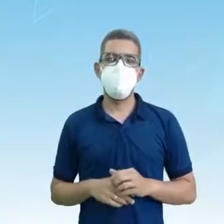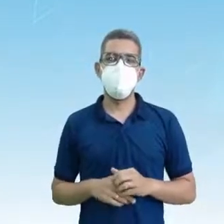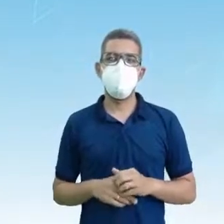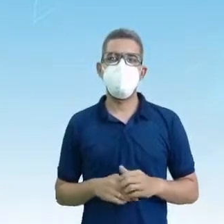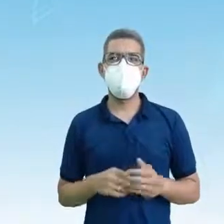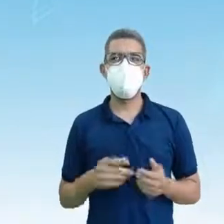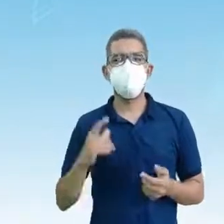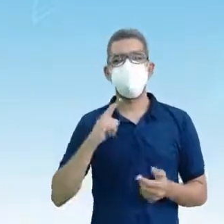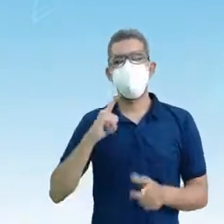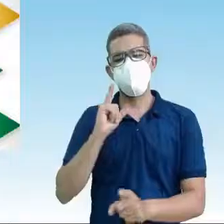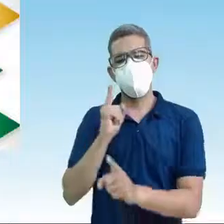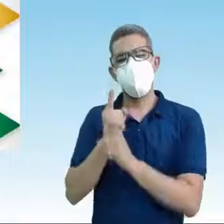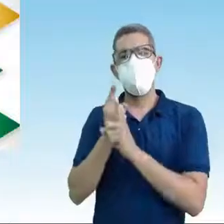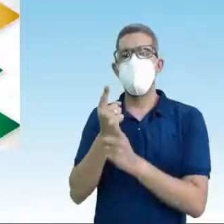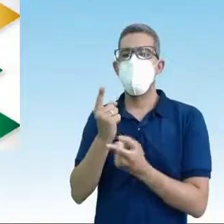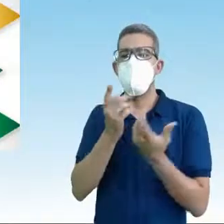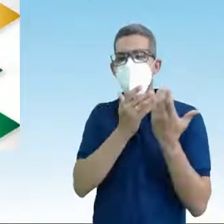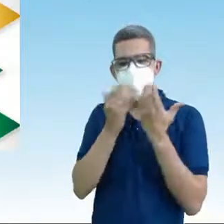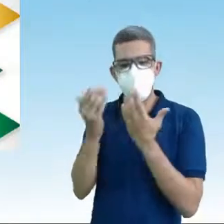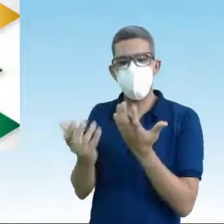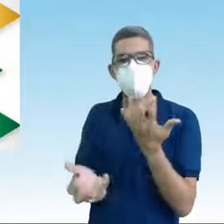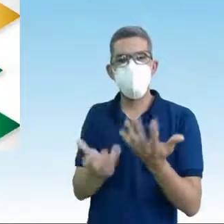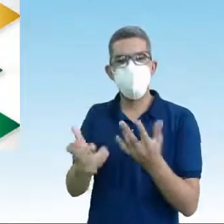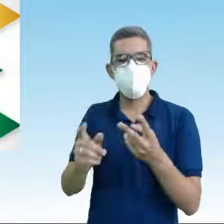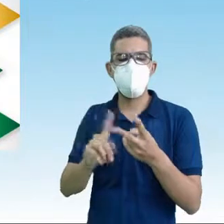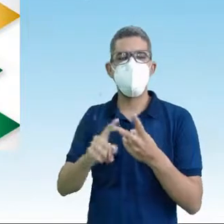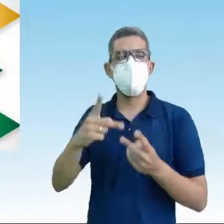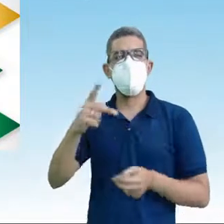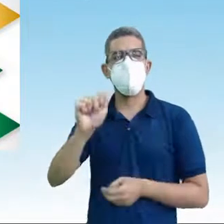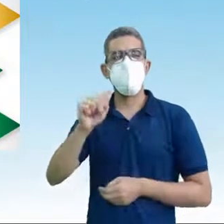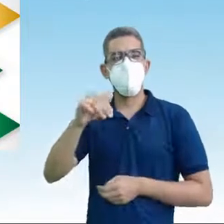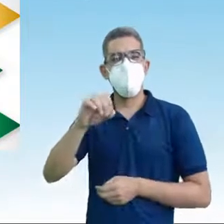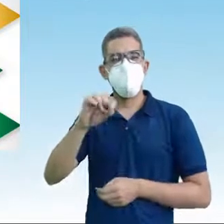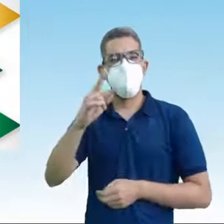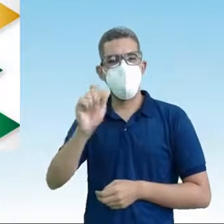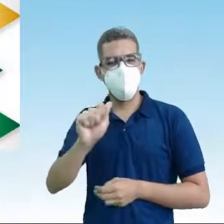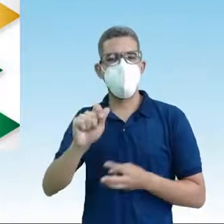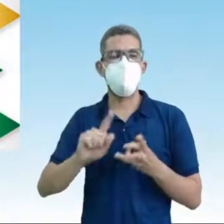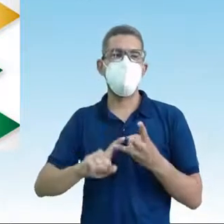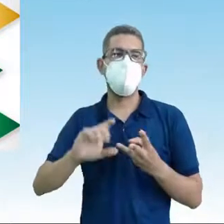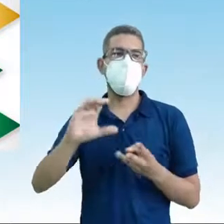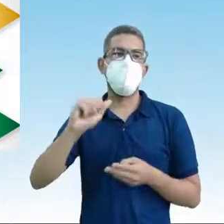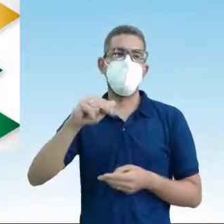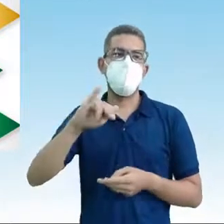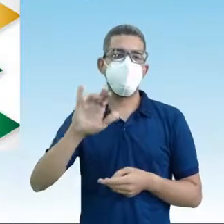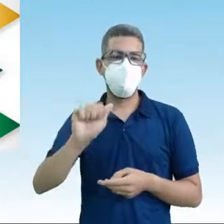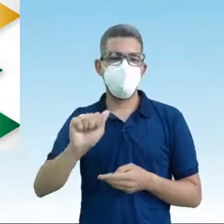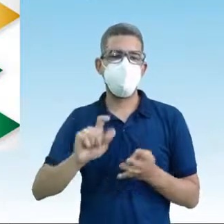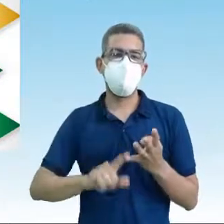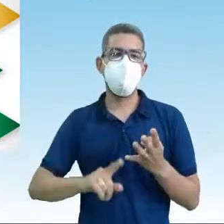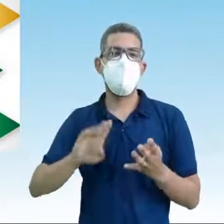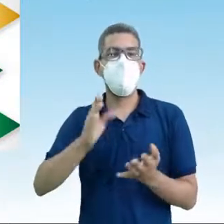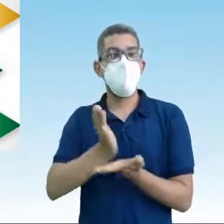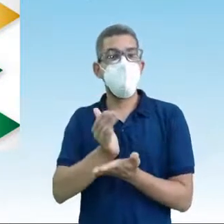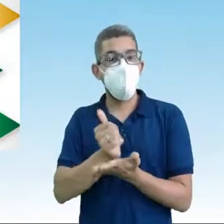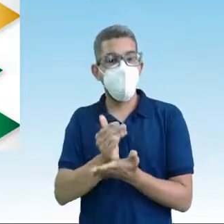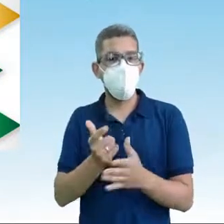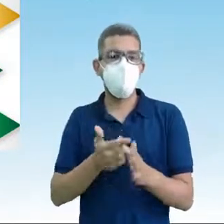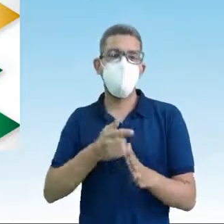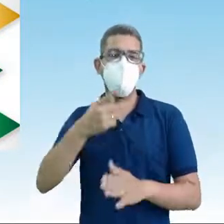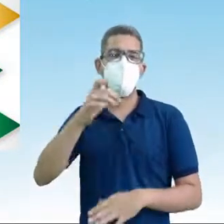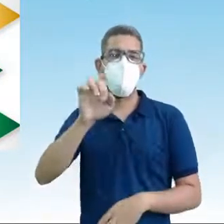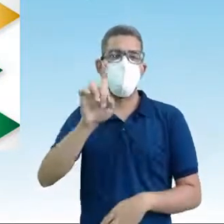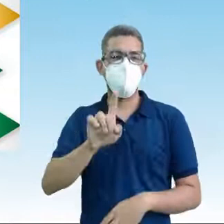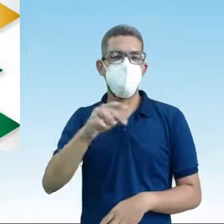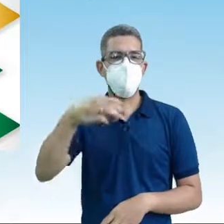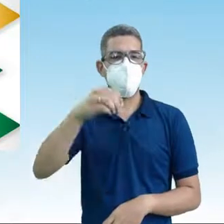É claro que você vai comer um milho cozido, uma pamonha, uma canjica, um bolo de milho, um pé de moleque. Ou